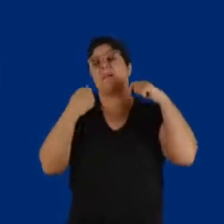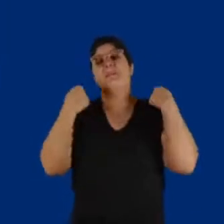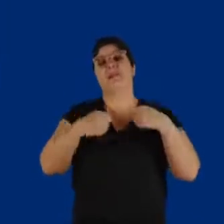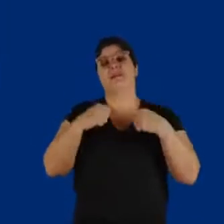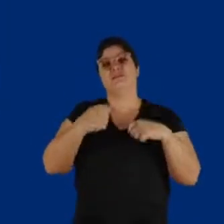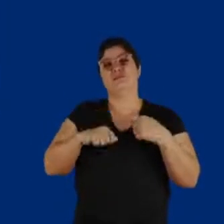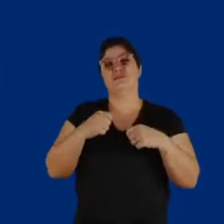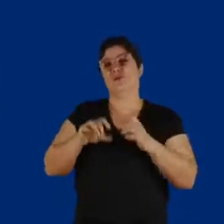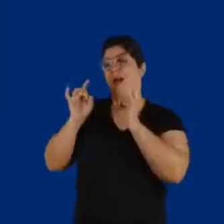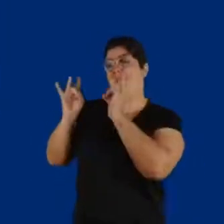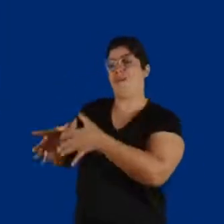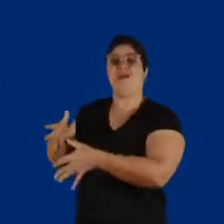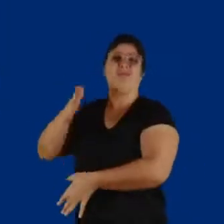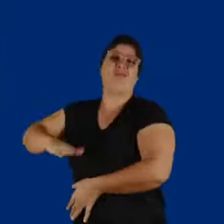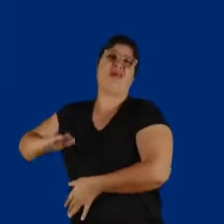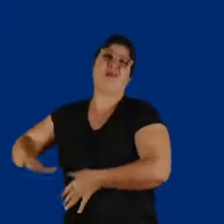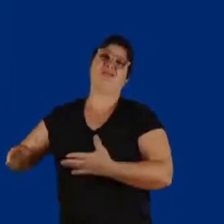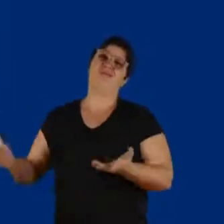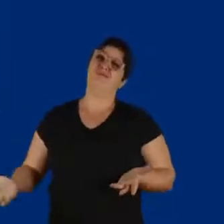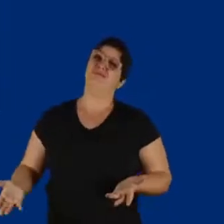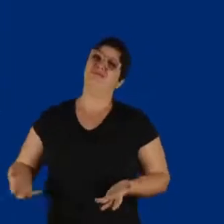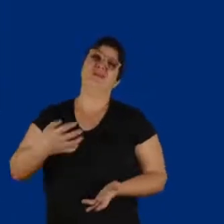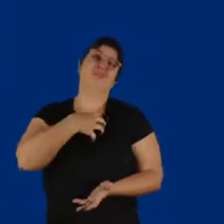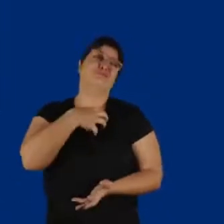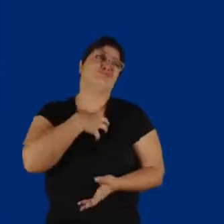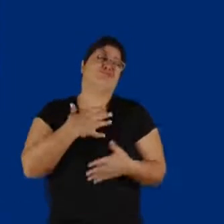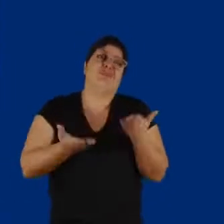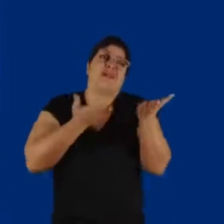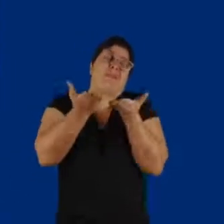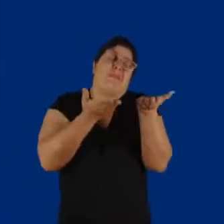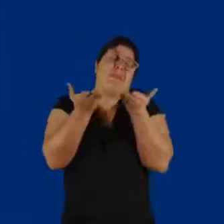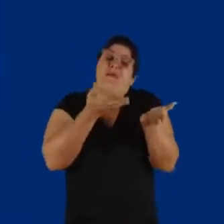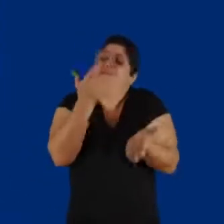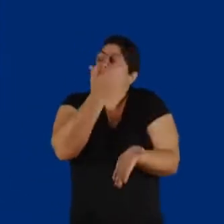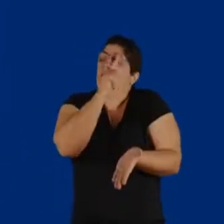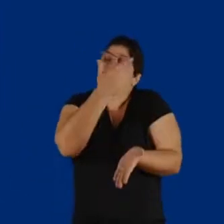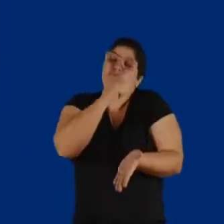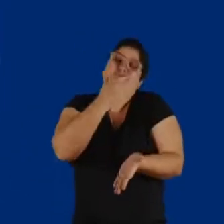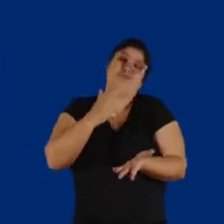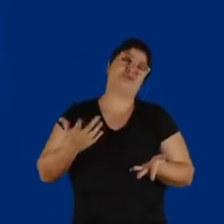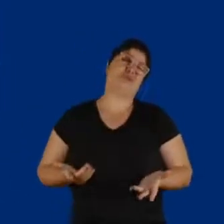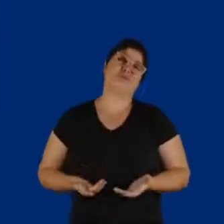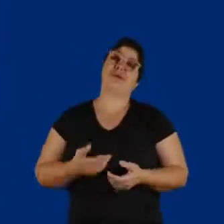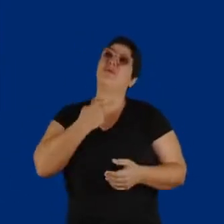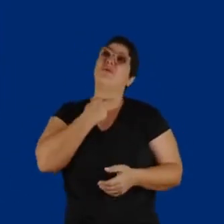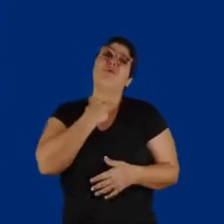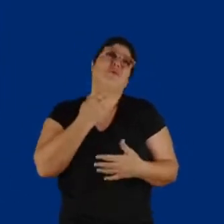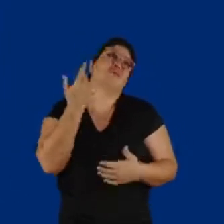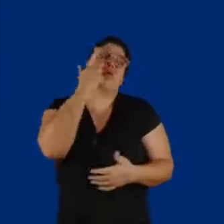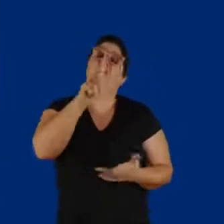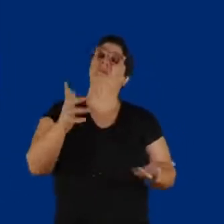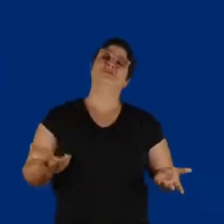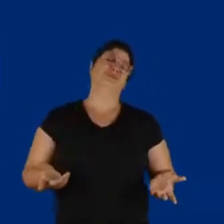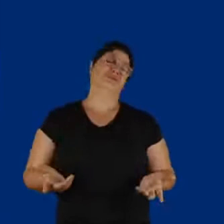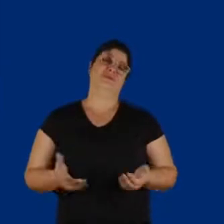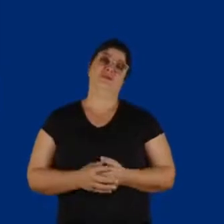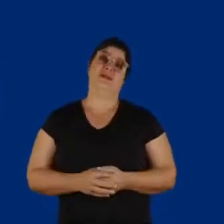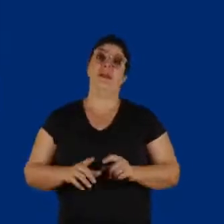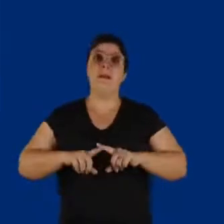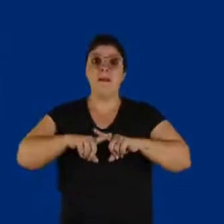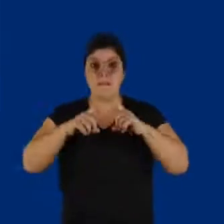trás, e eles não tinham condições de fazer tratamento, eles achavam que não era para eles. Mas se você cuida das